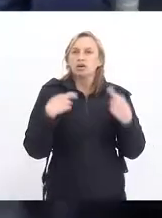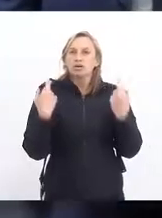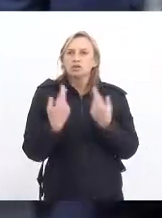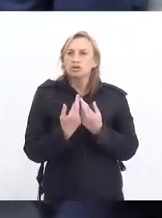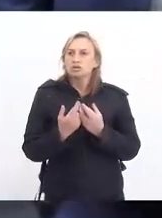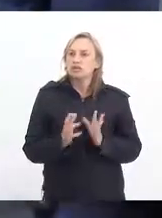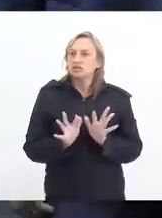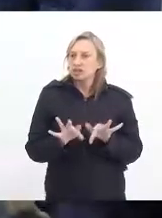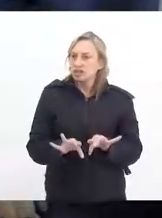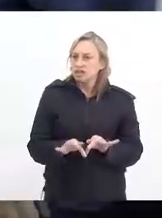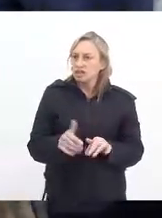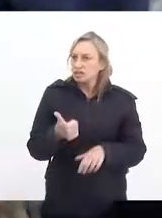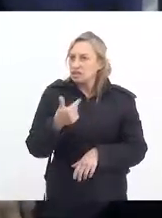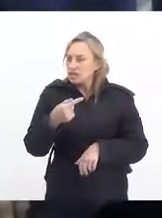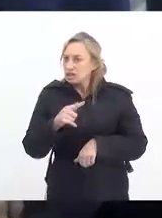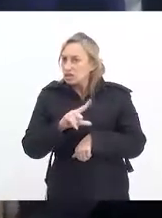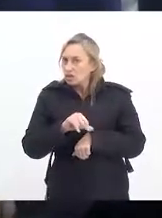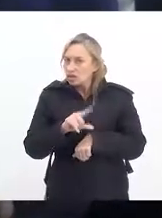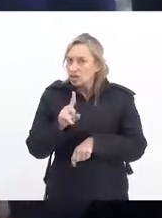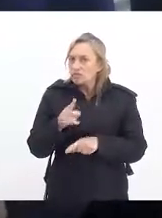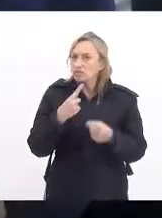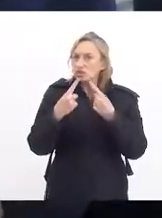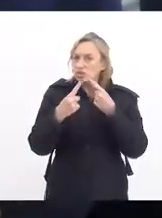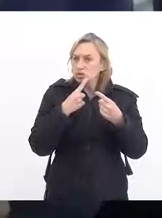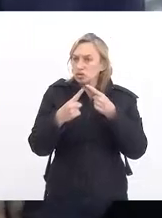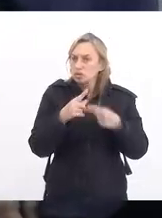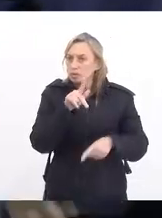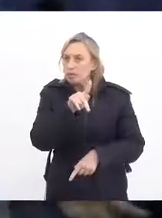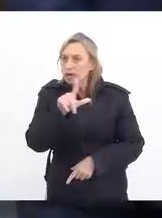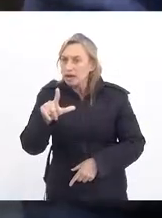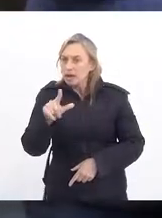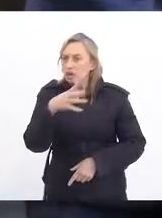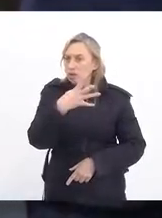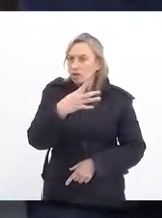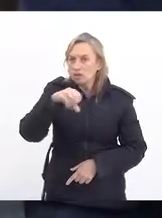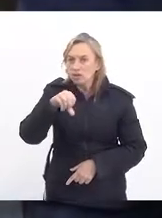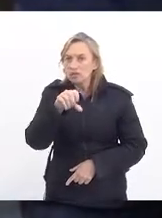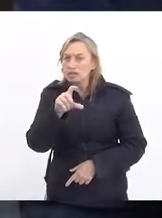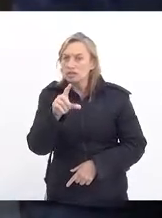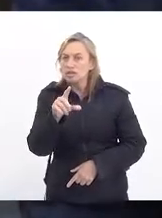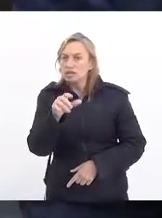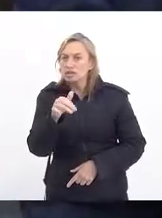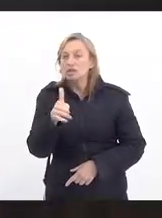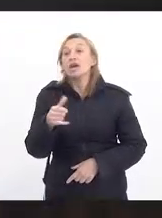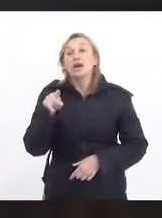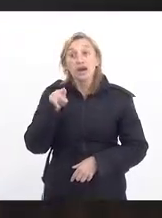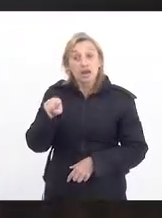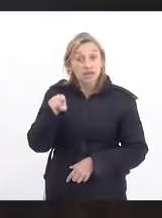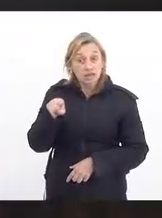vai encerrar as dezessete horas né Nós vamos debater o projeto PL 49 1971